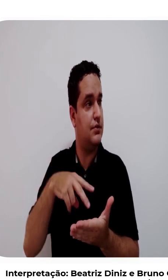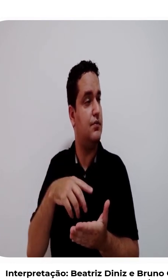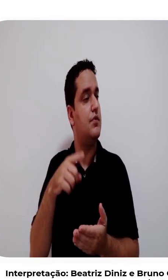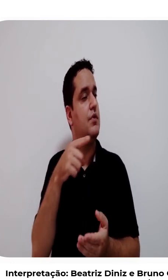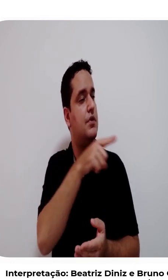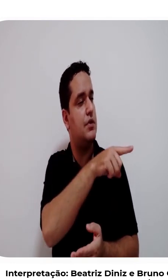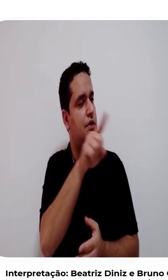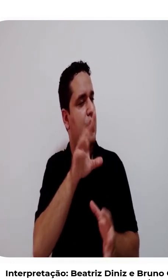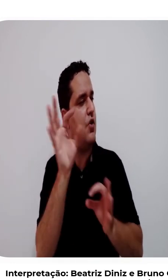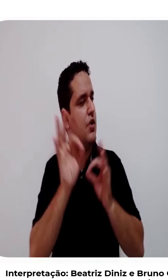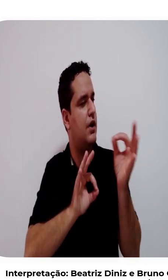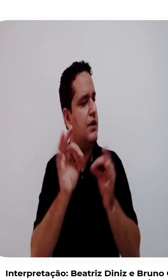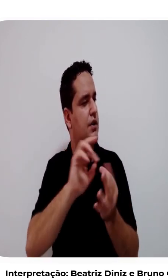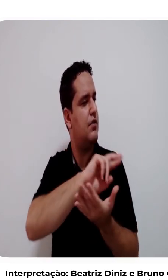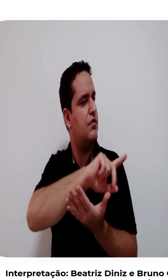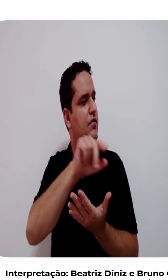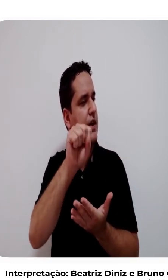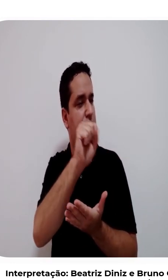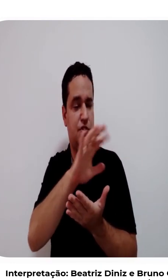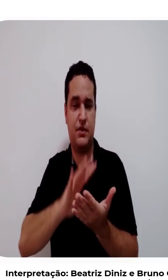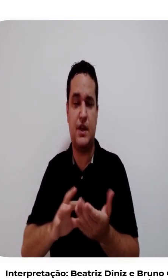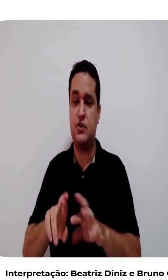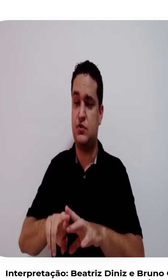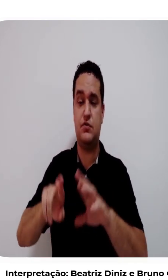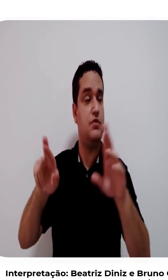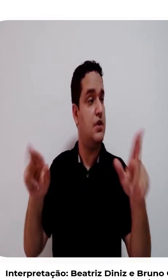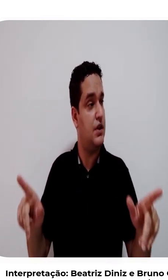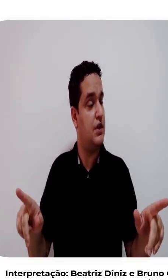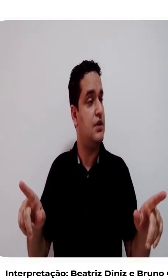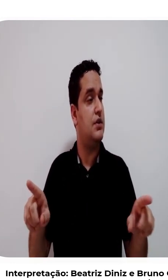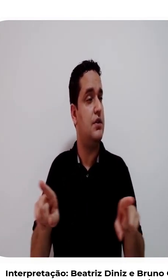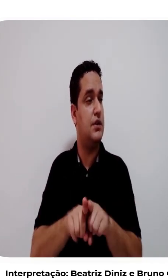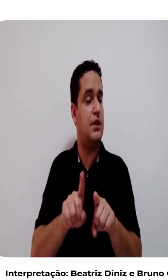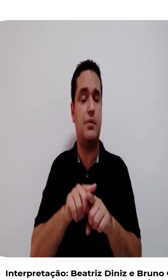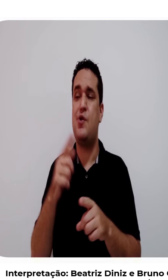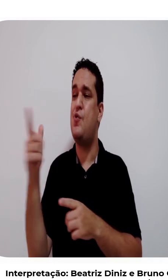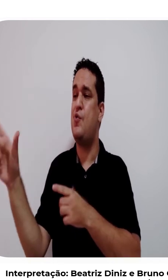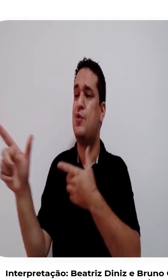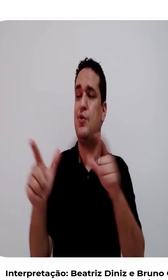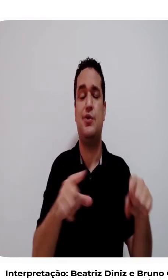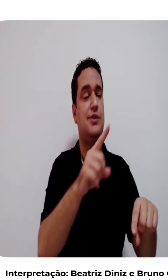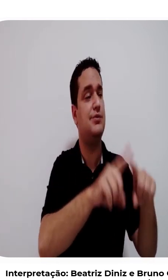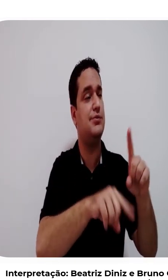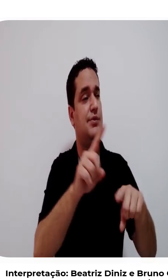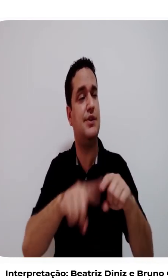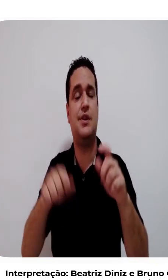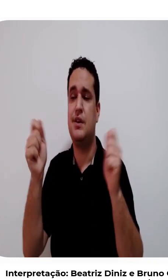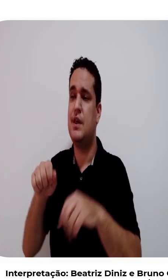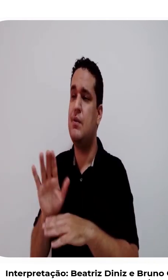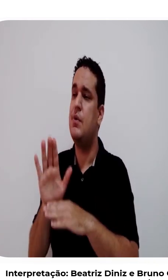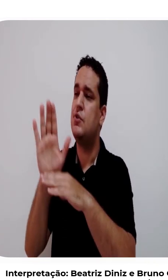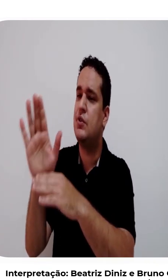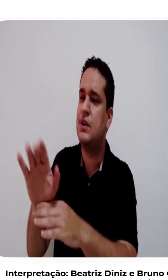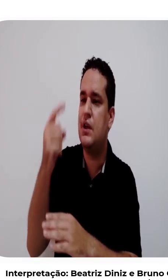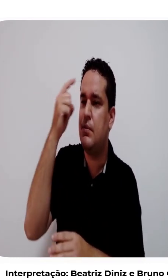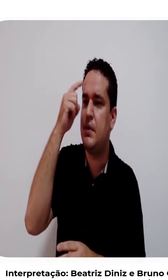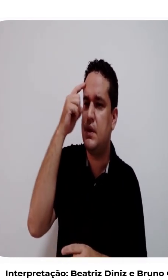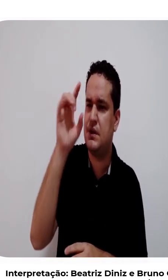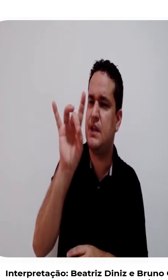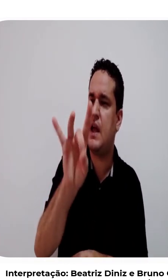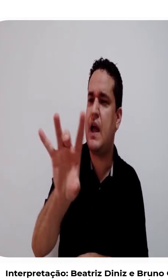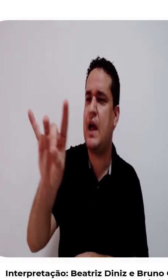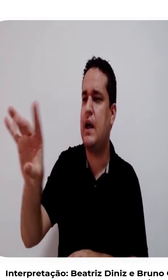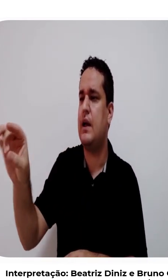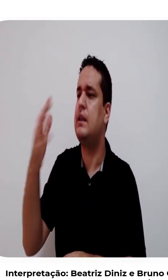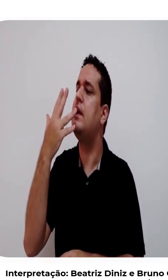recursos e considerando as singularidades das crianças e as realidades de suas famílias. Eu percebi também a sensibilidade e a